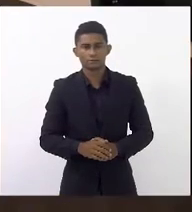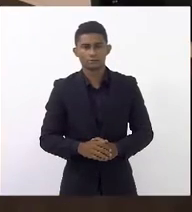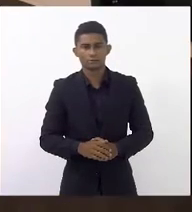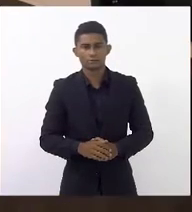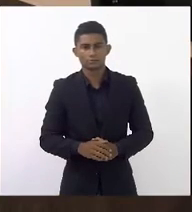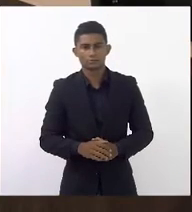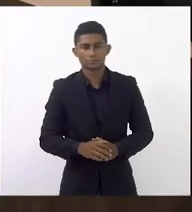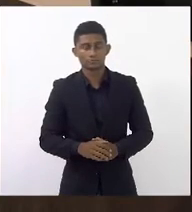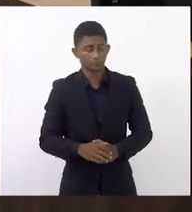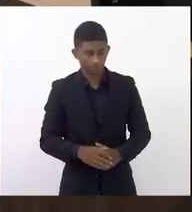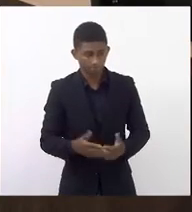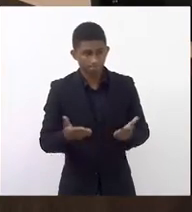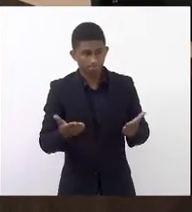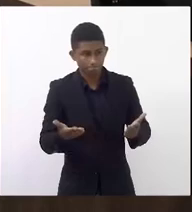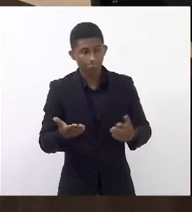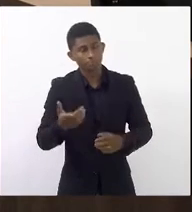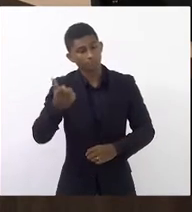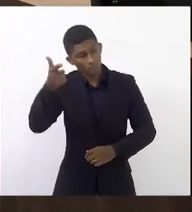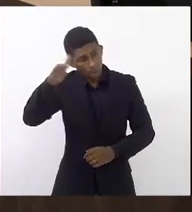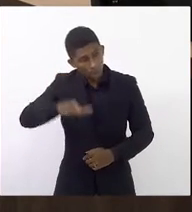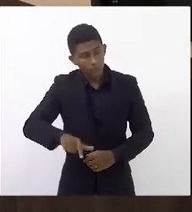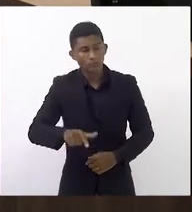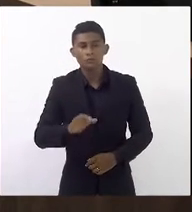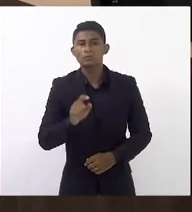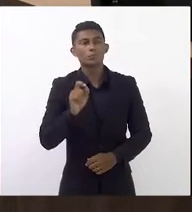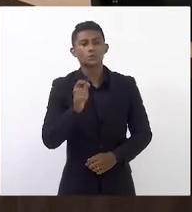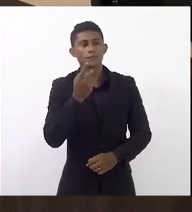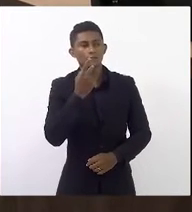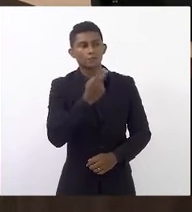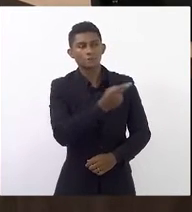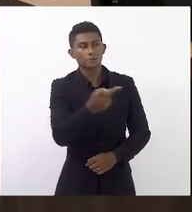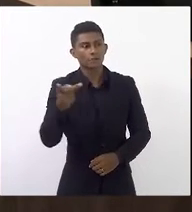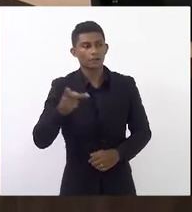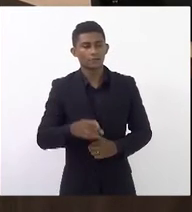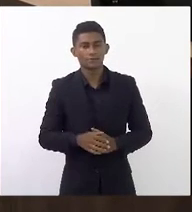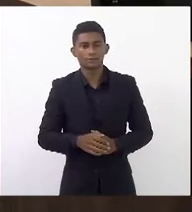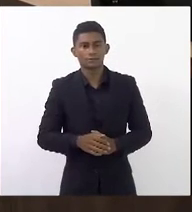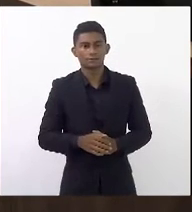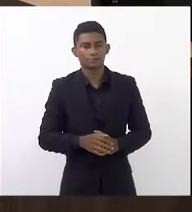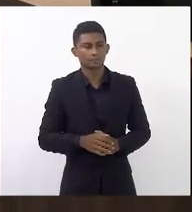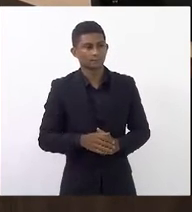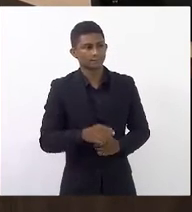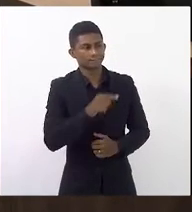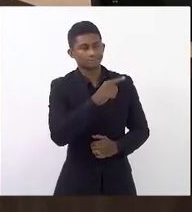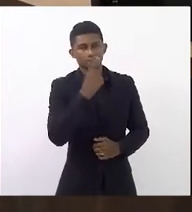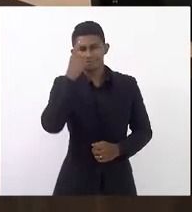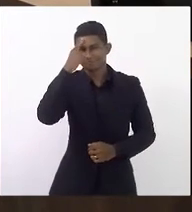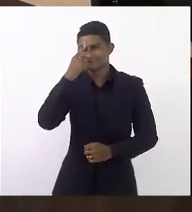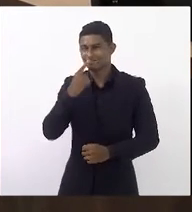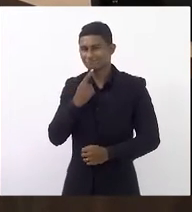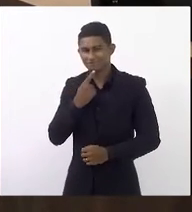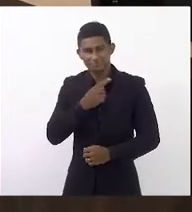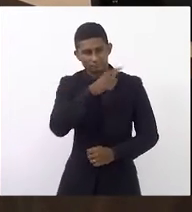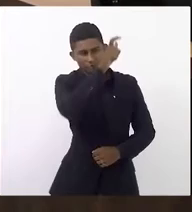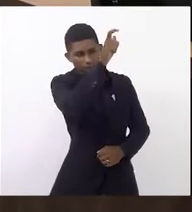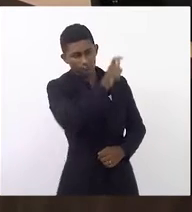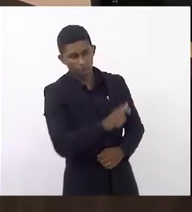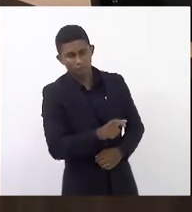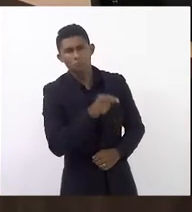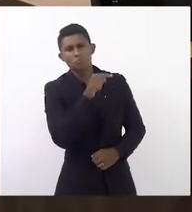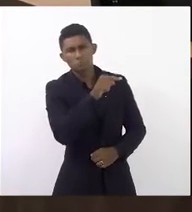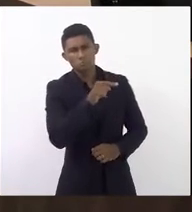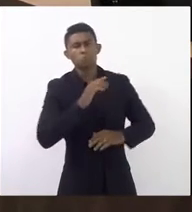Presidente, então, mais uma vez reiterando que, considerando o perfil técnico do indicado, que embora seja uma pessoa com